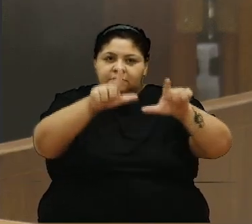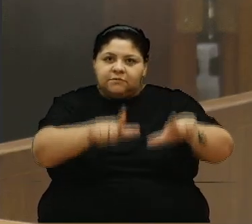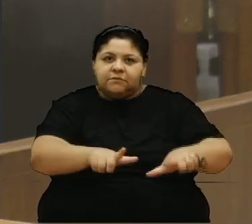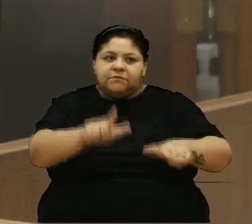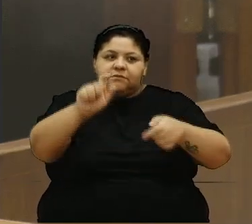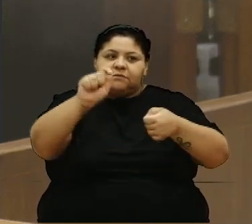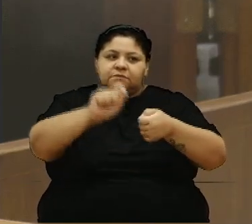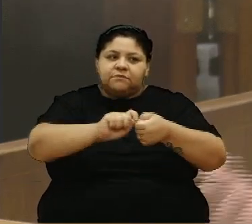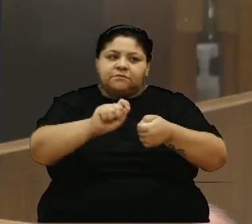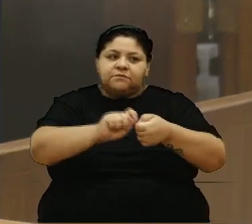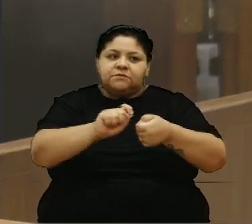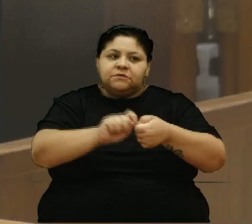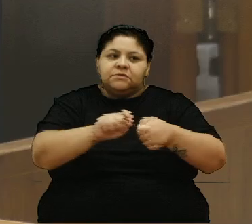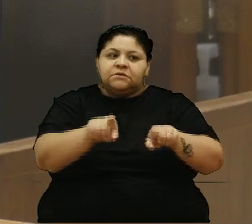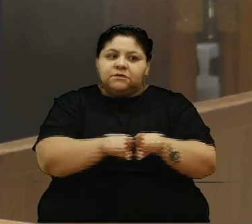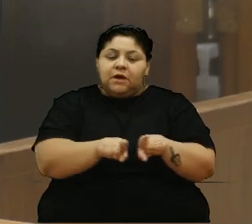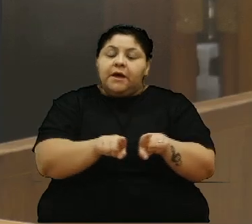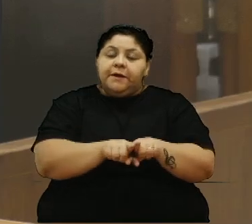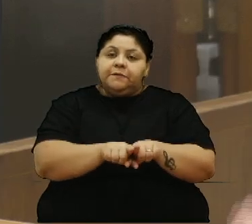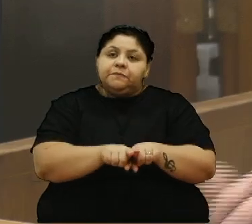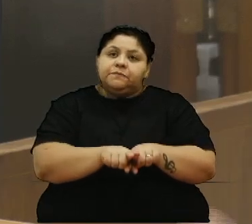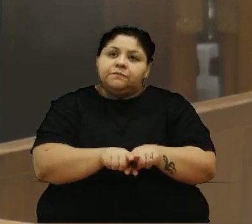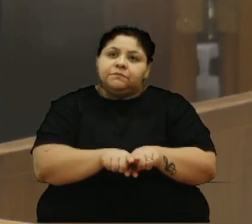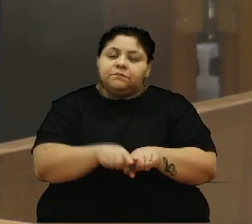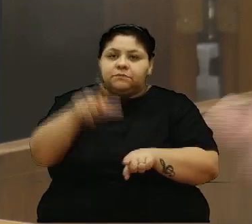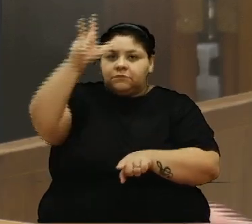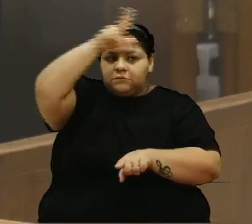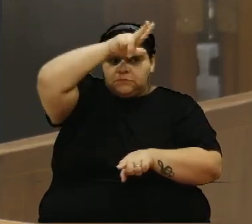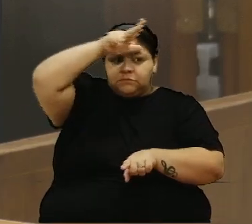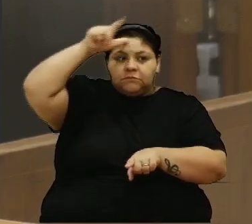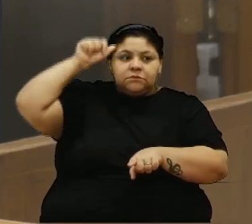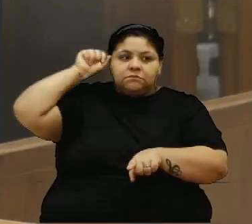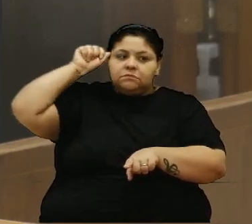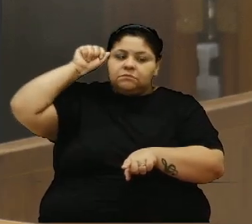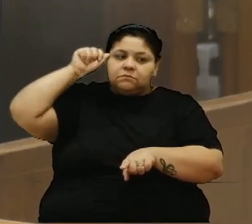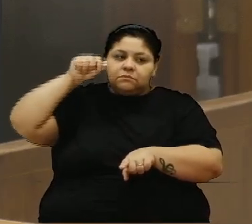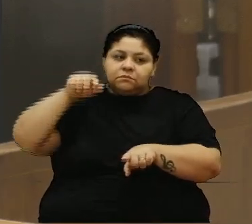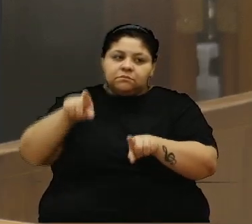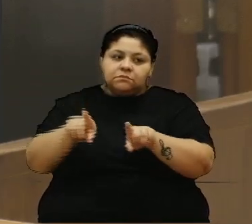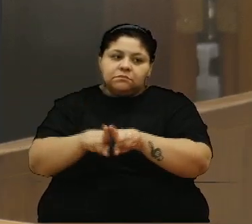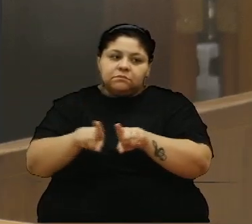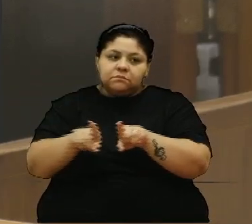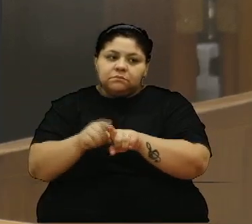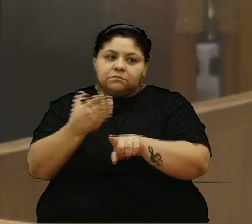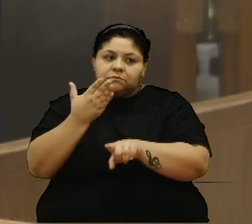para os animais. E, em contrapartida, a prefeitura daria os insumos, ração,